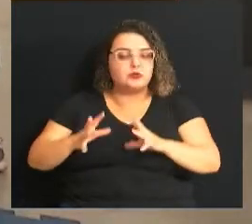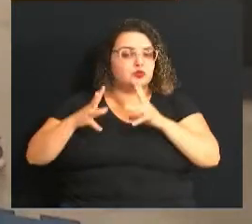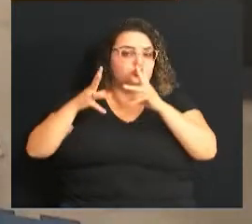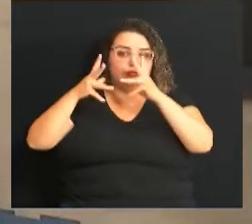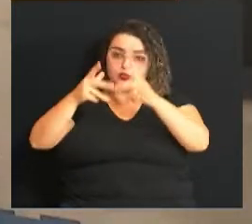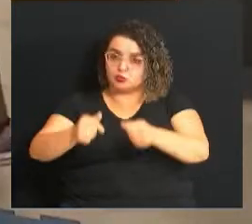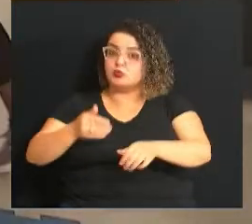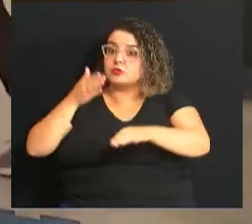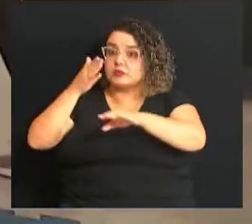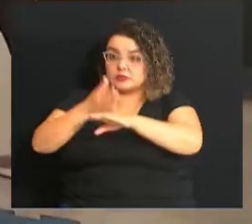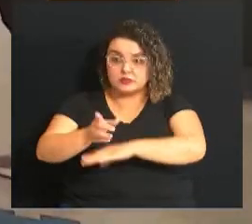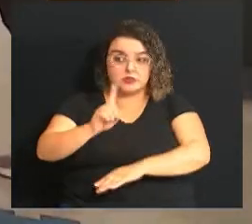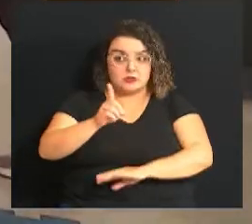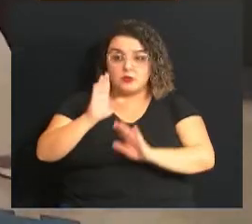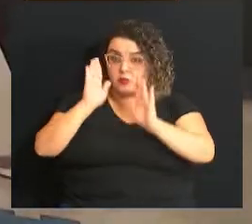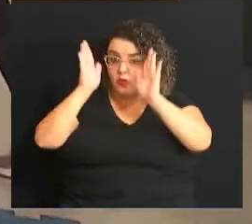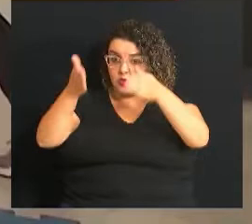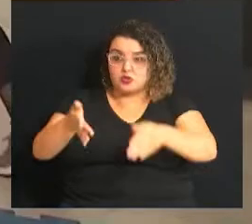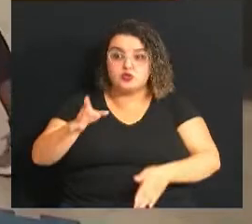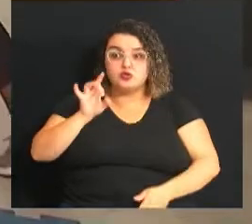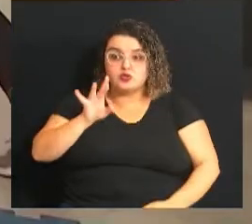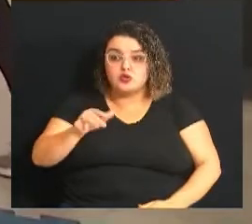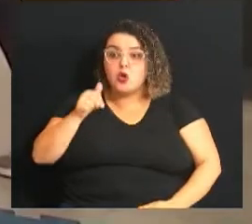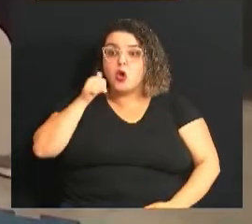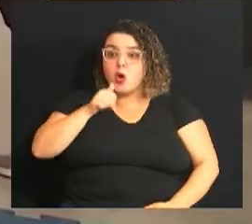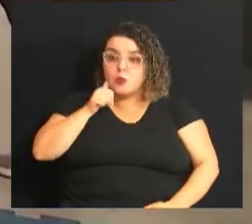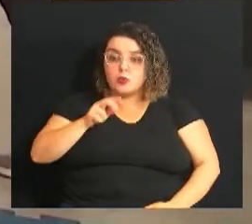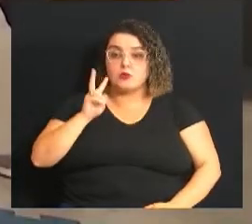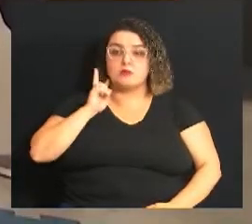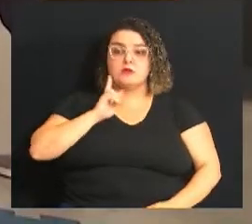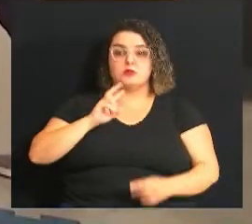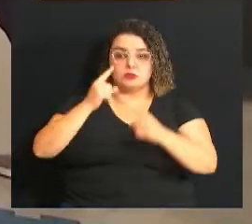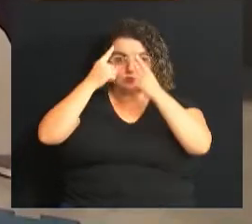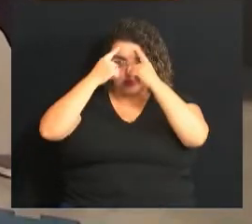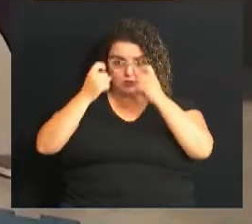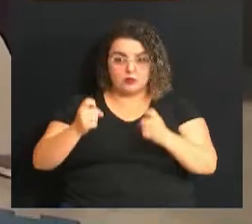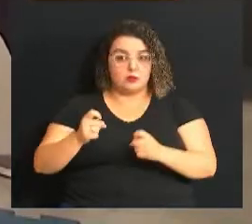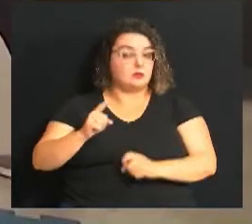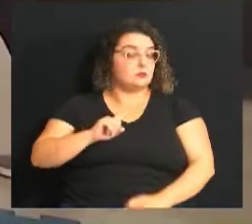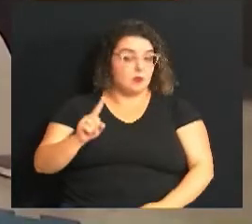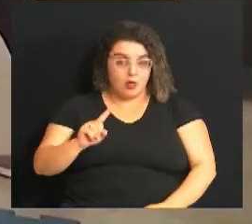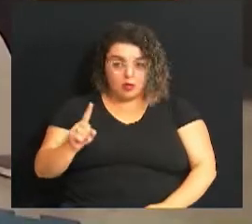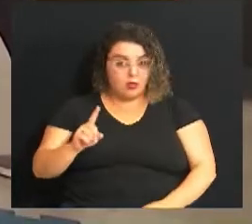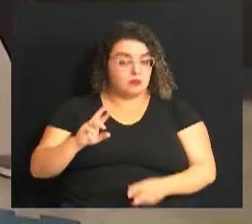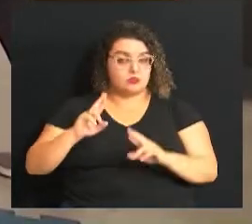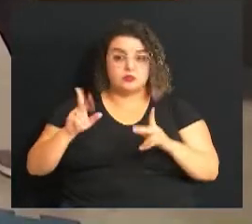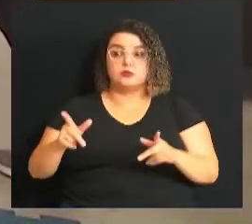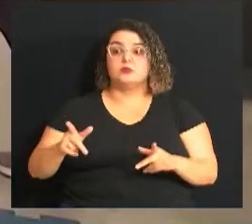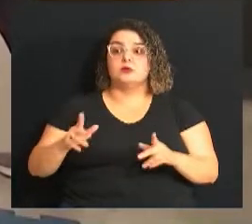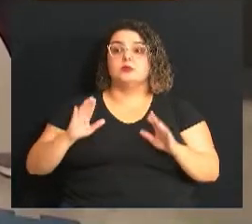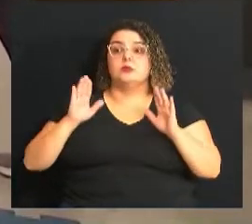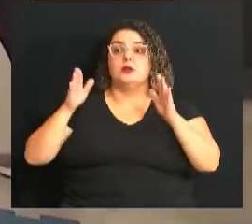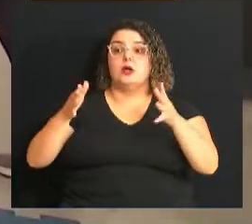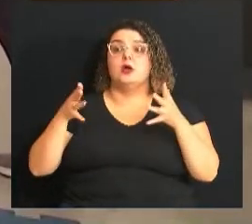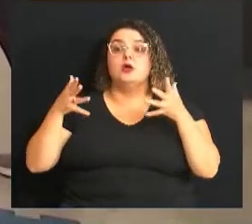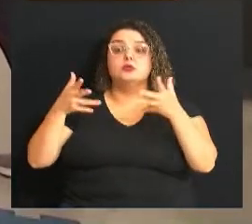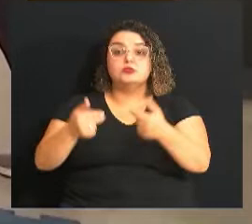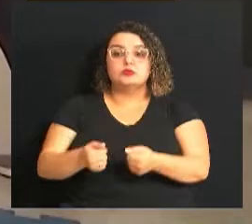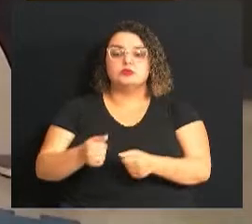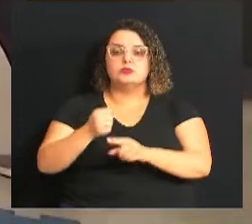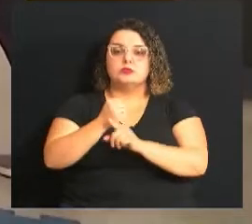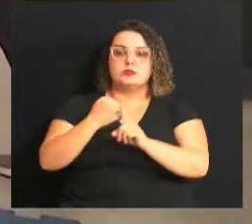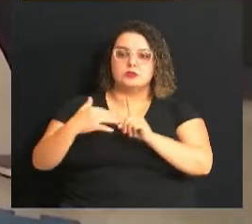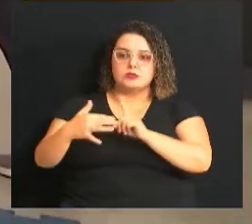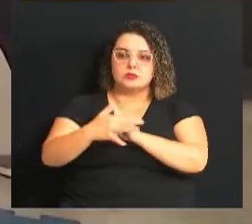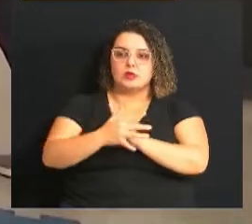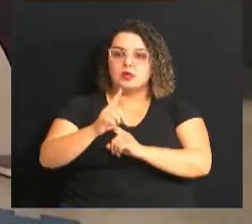campanha não é direcionada apenas à mulher vítima de violência, não, muito pelo contrário, é direcionada a toda a sociedade, porque não é uma